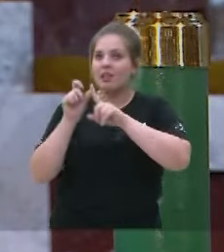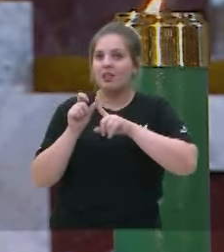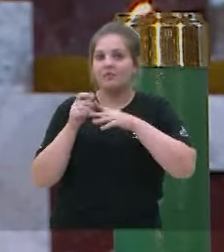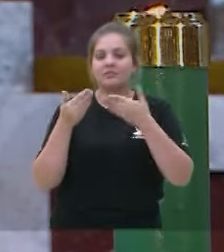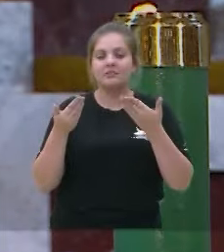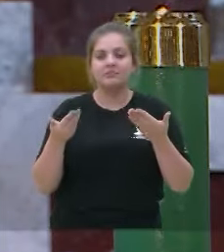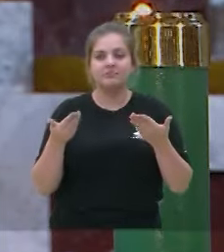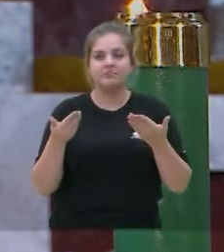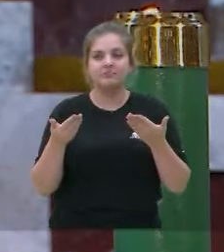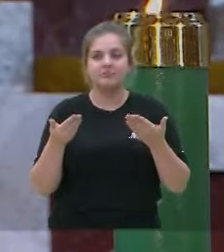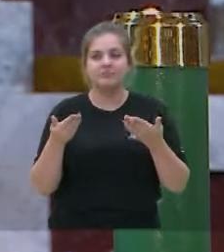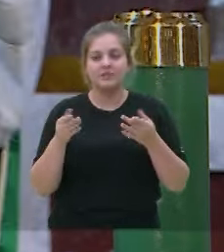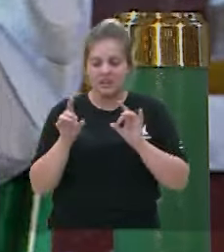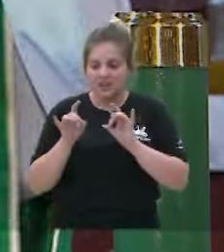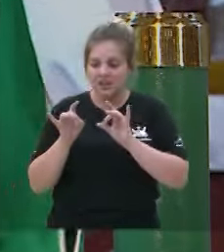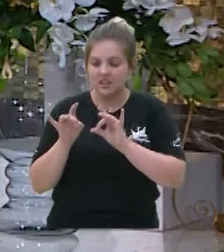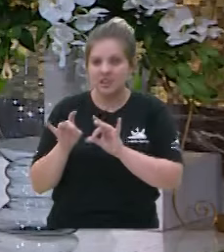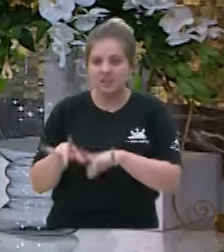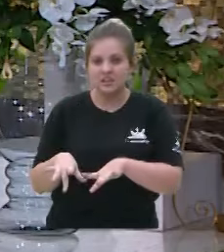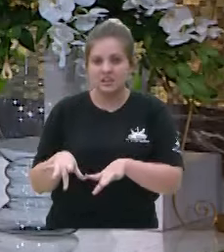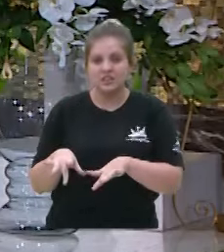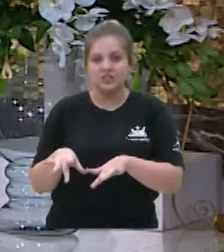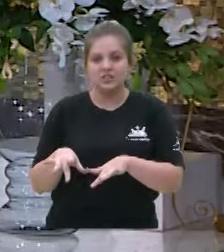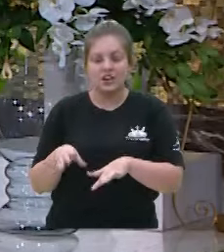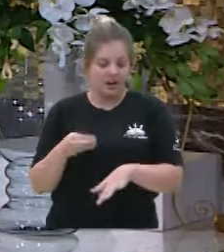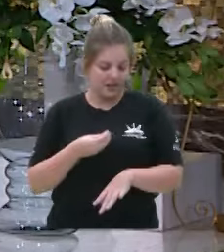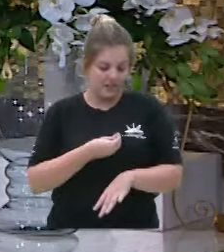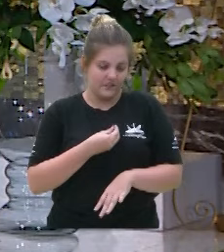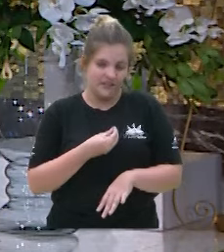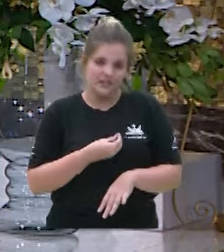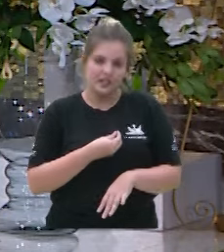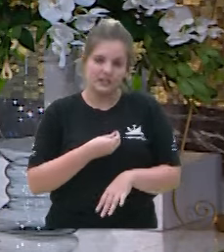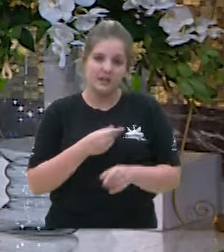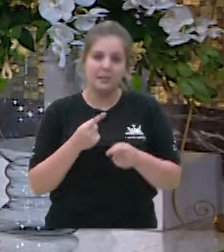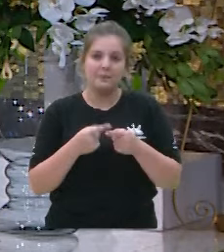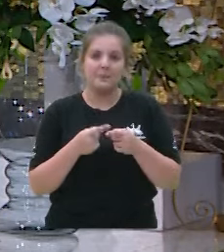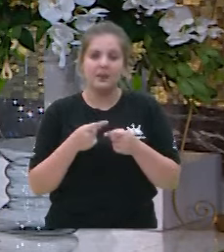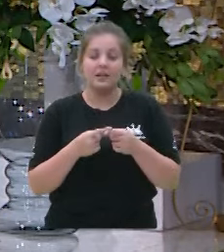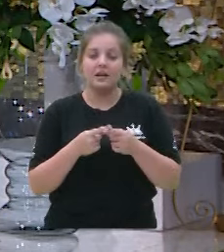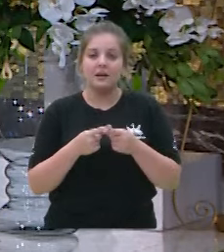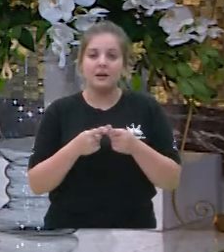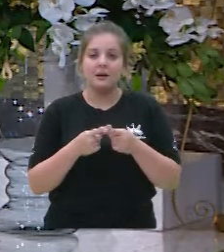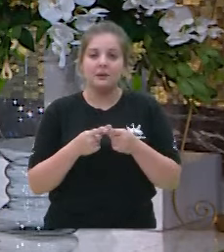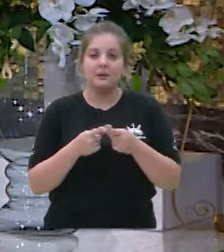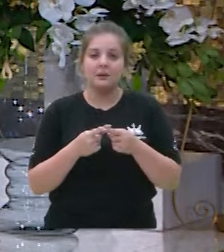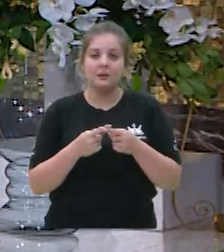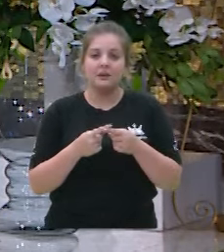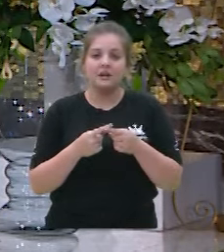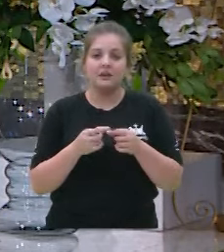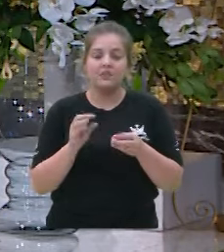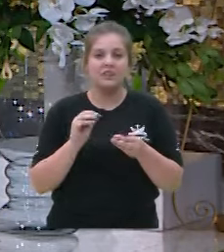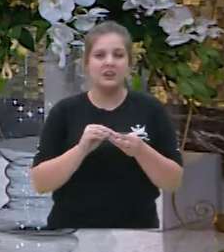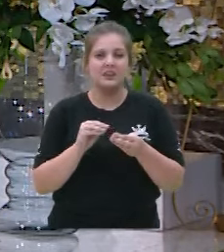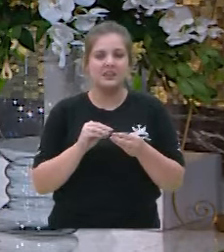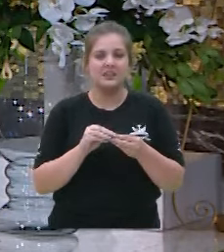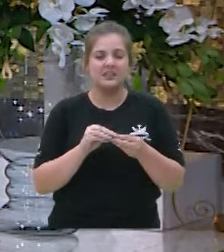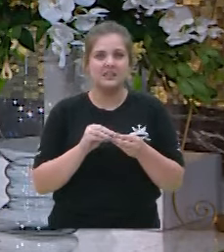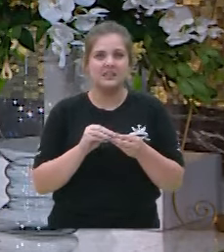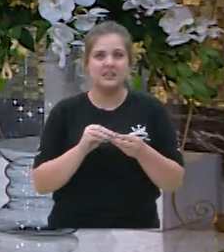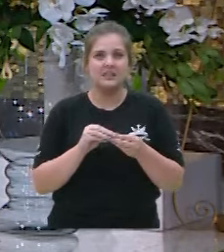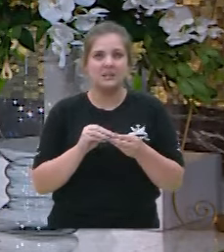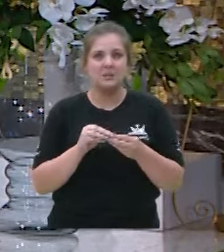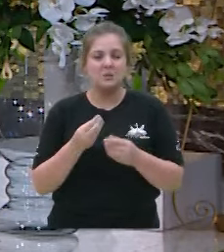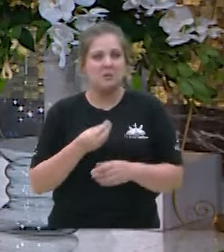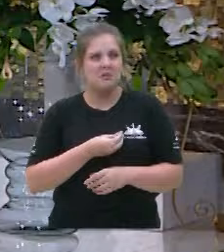conversão deixar um estado de vida para praticar um outro estado